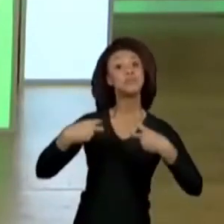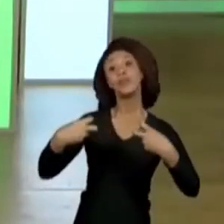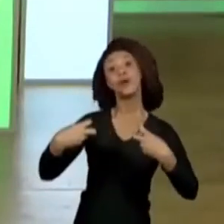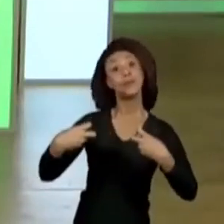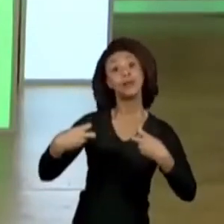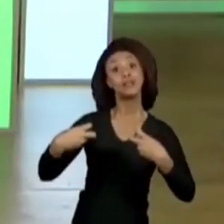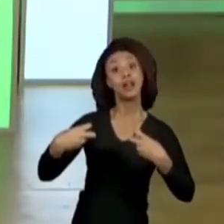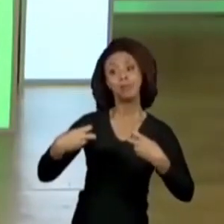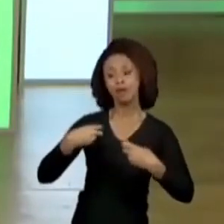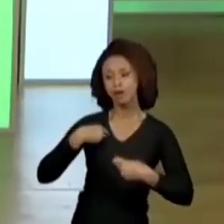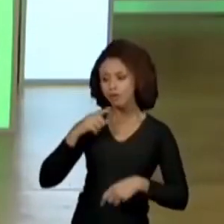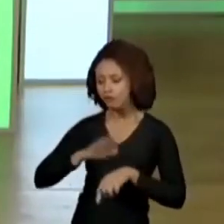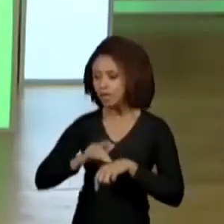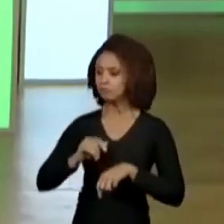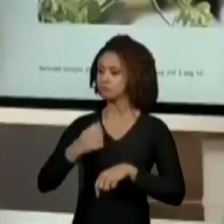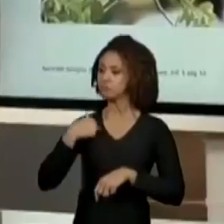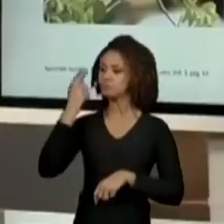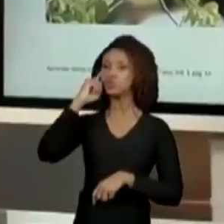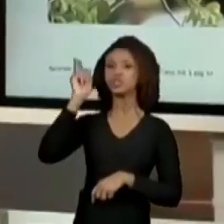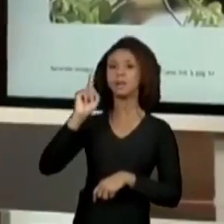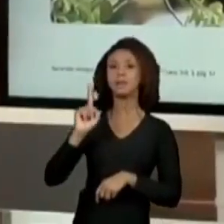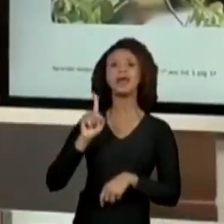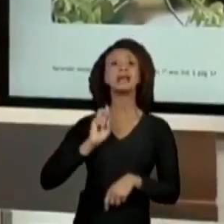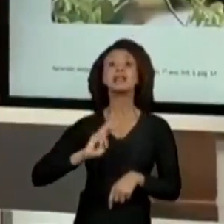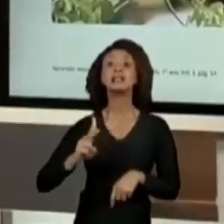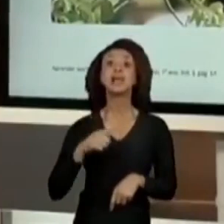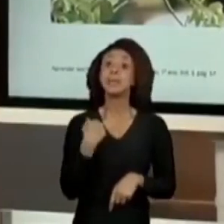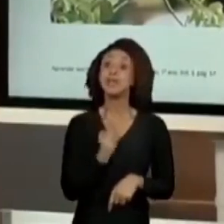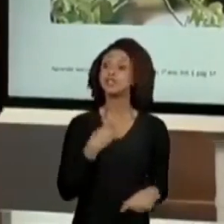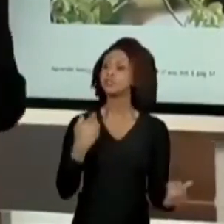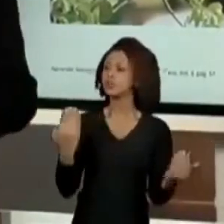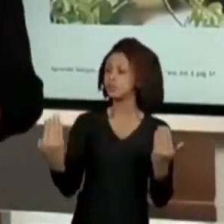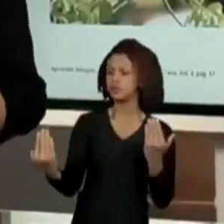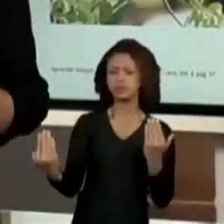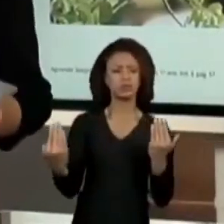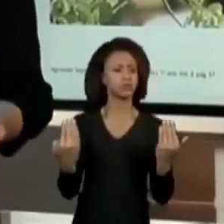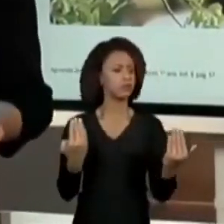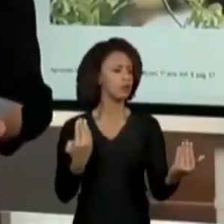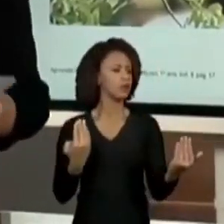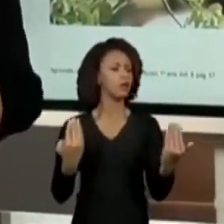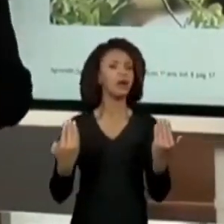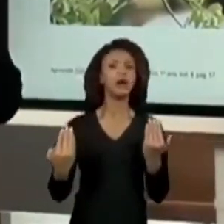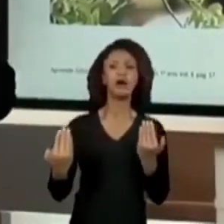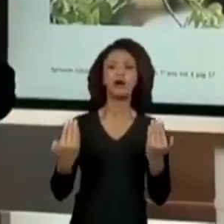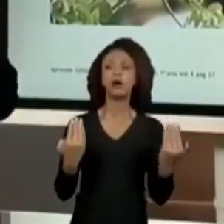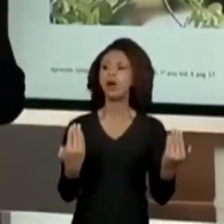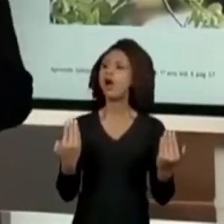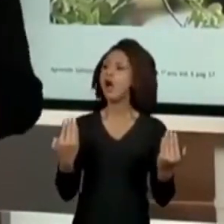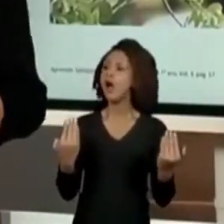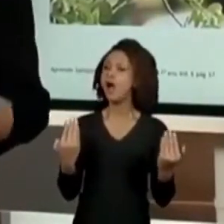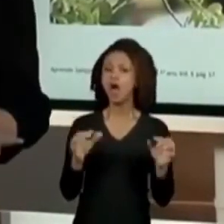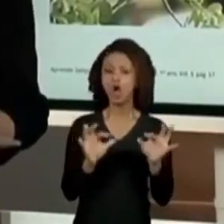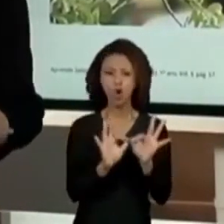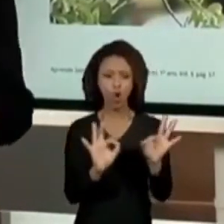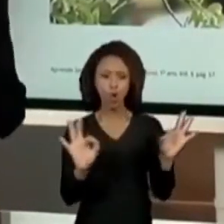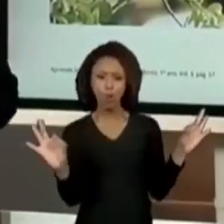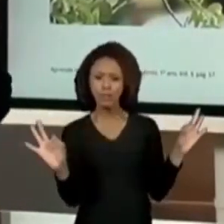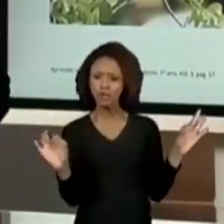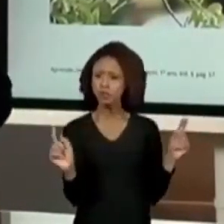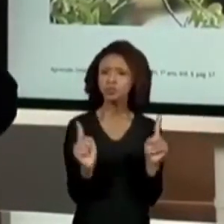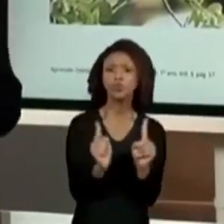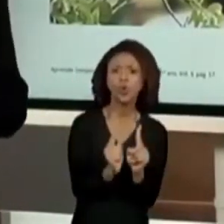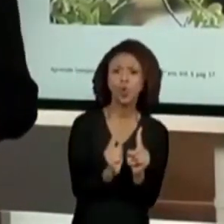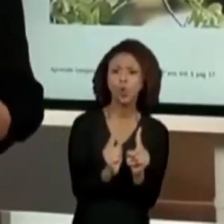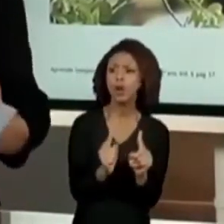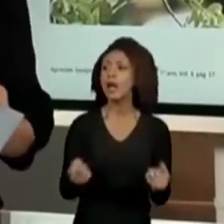perceber. Todo dia a gente compara alguma coisa, né? Ou é mais comprido, ou é mais curto, ou é mais leve, ou é